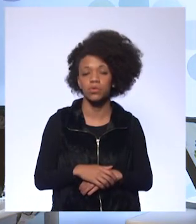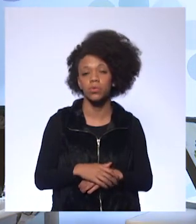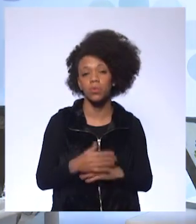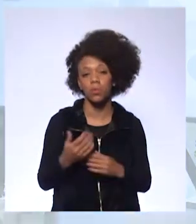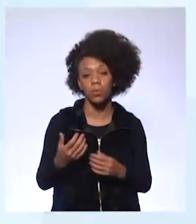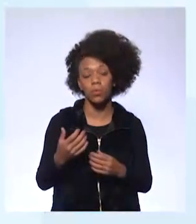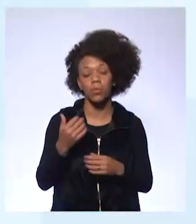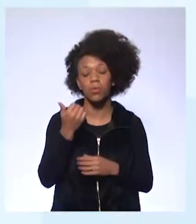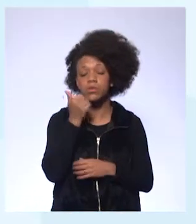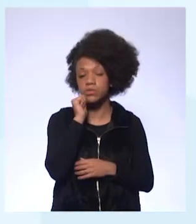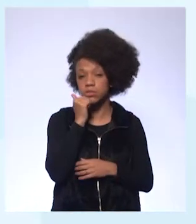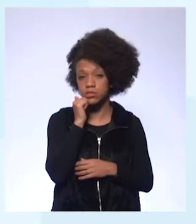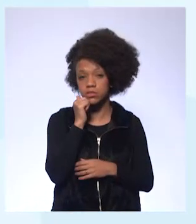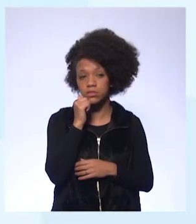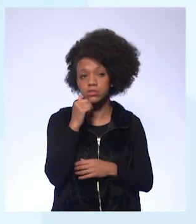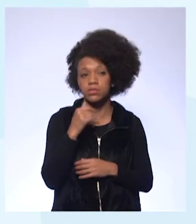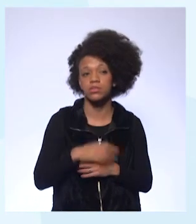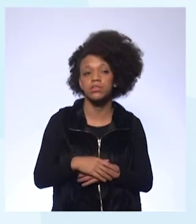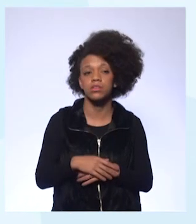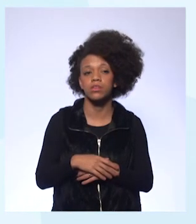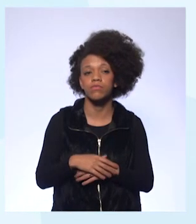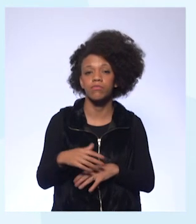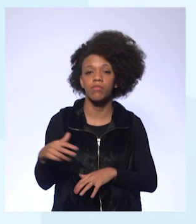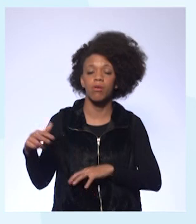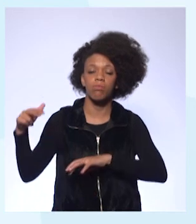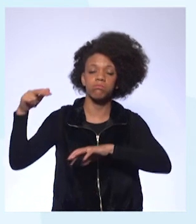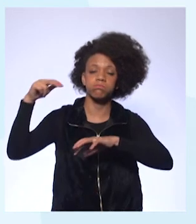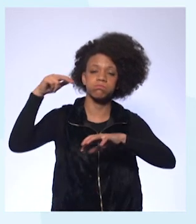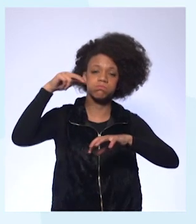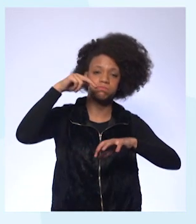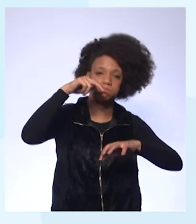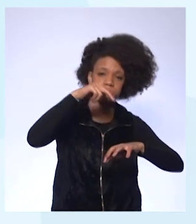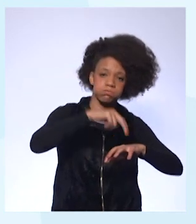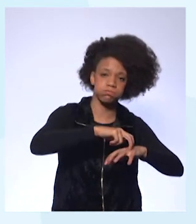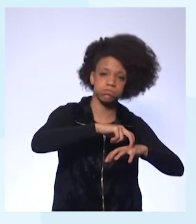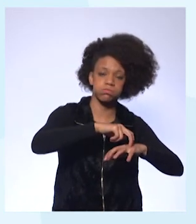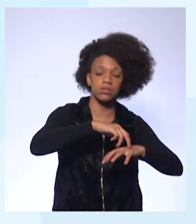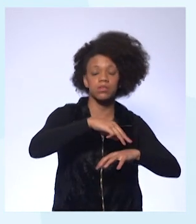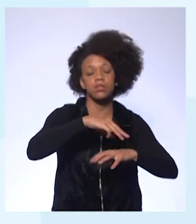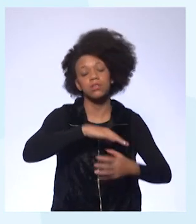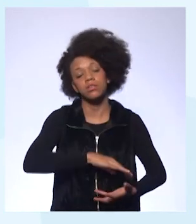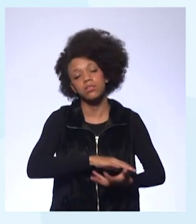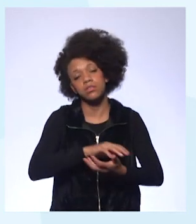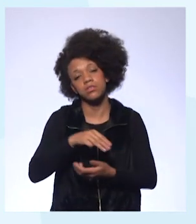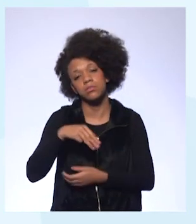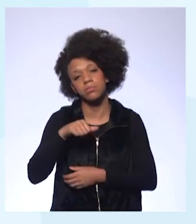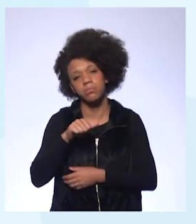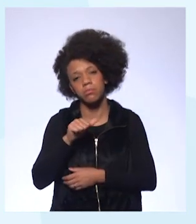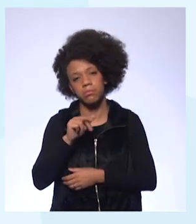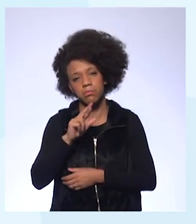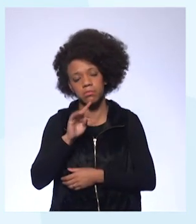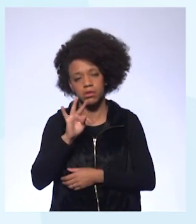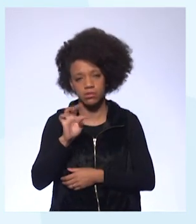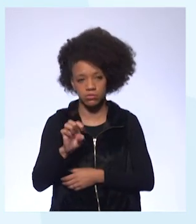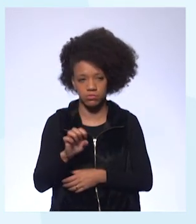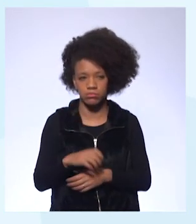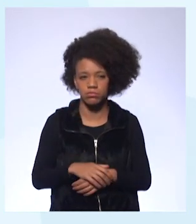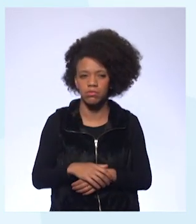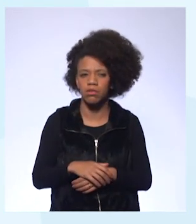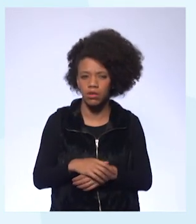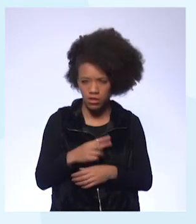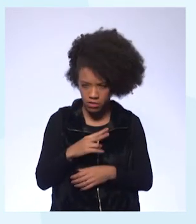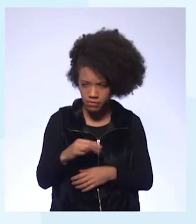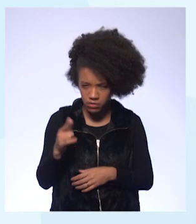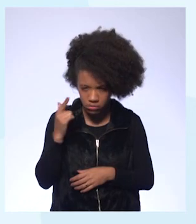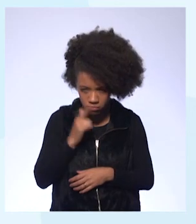astronauta vai vamos para o astronauta vai pousar em Marte para fazer em pergunta Will the astronaut and on Mars One alta vai